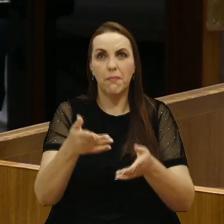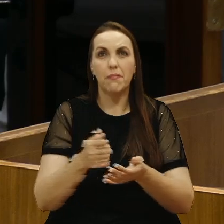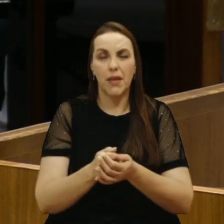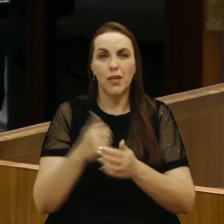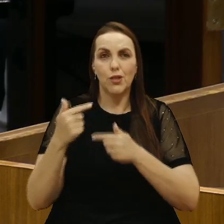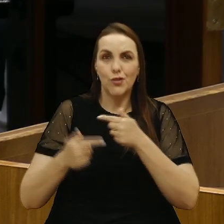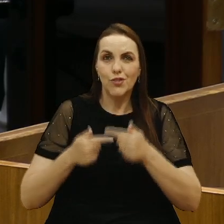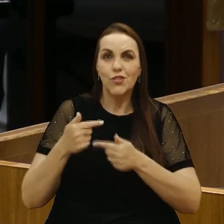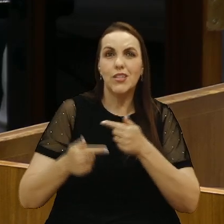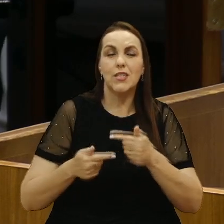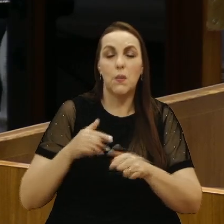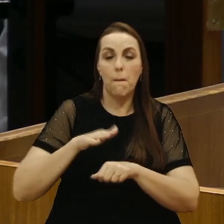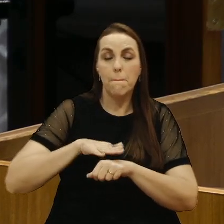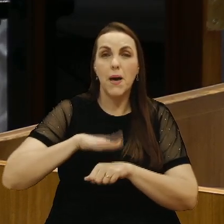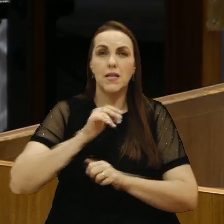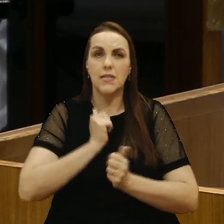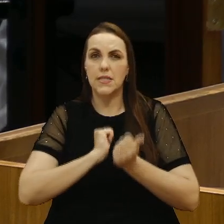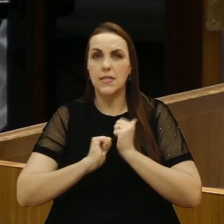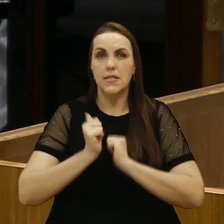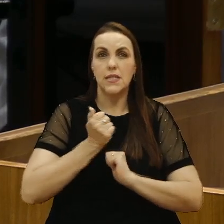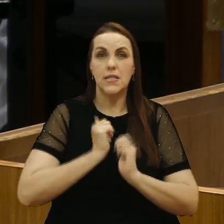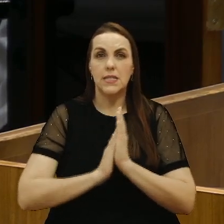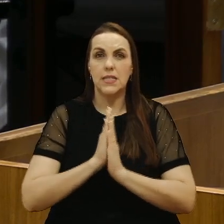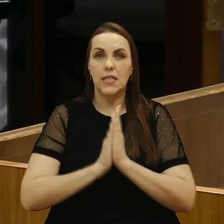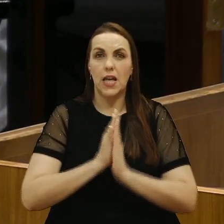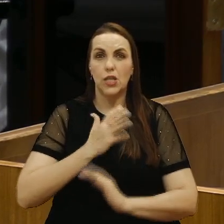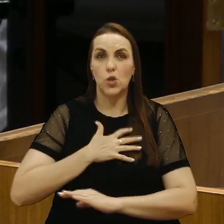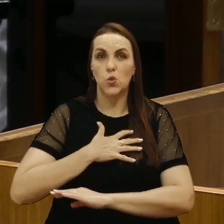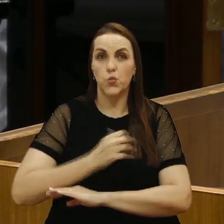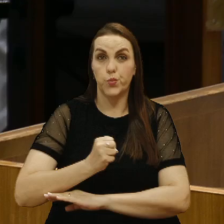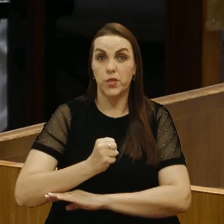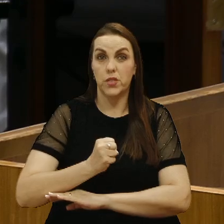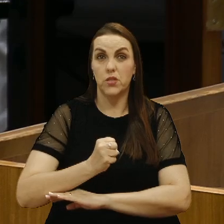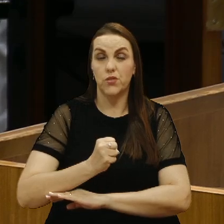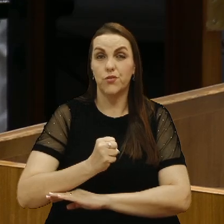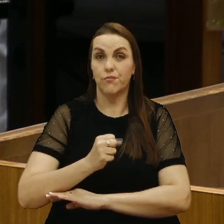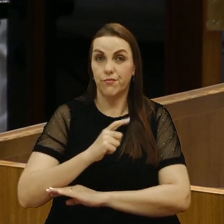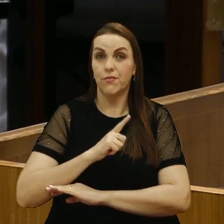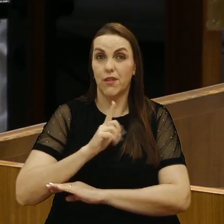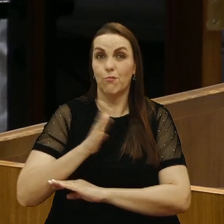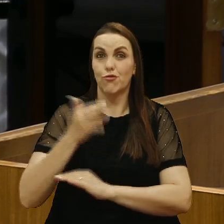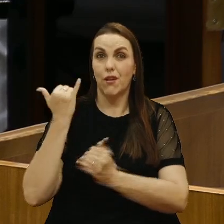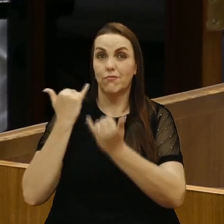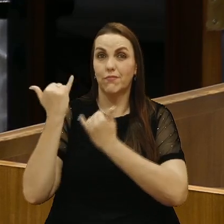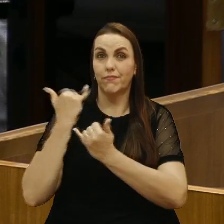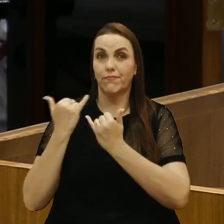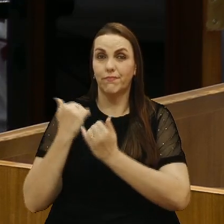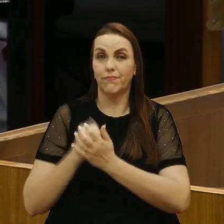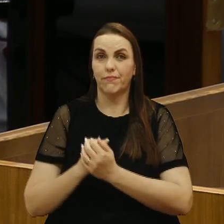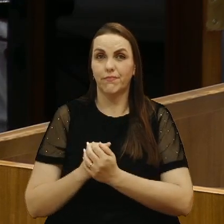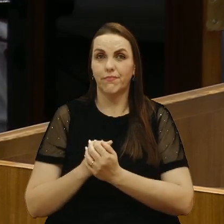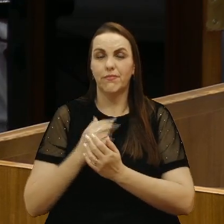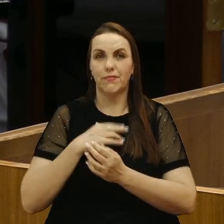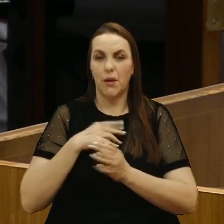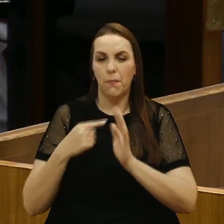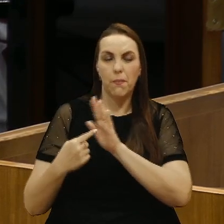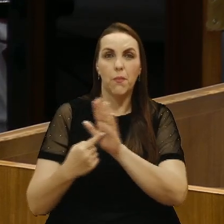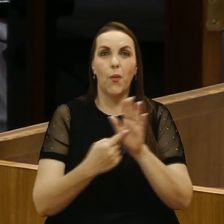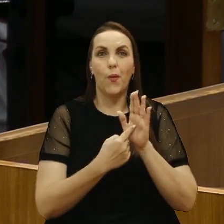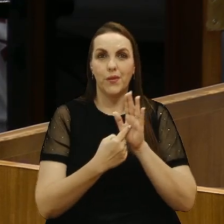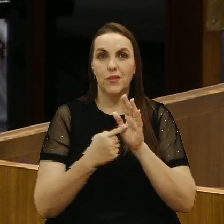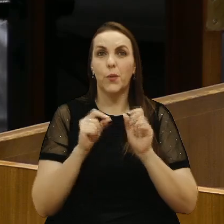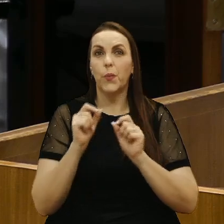geração mais ansiosa e suicida que se tem notícia. Isso se reflete nas